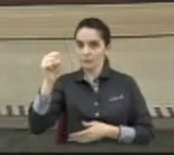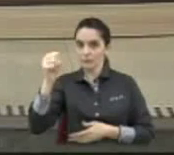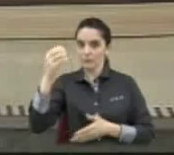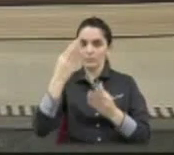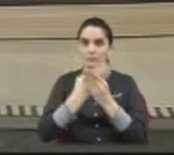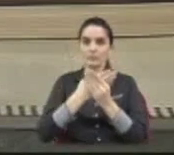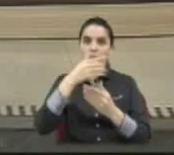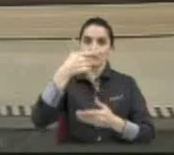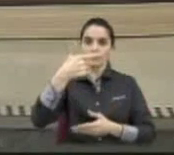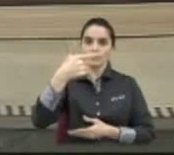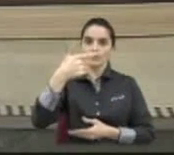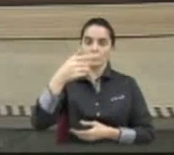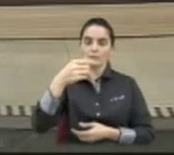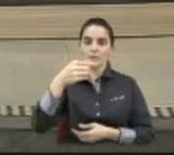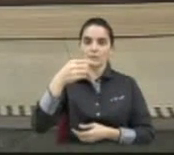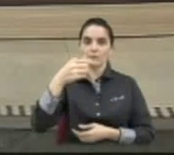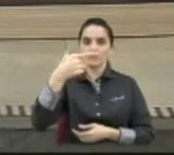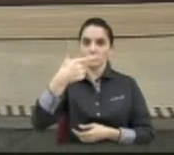protocolo